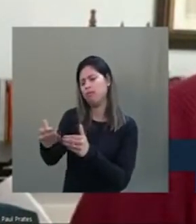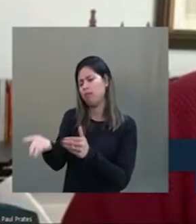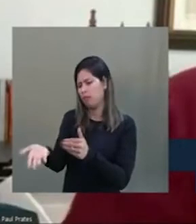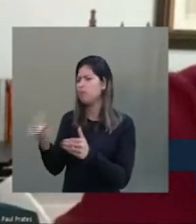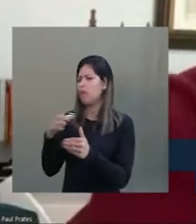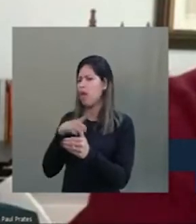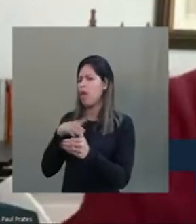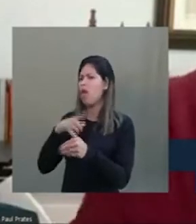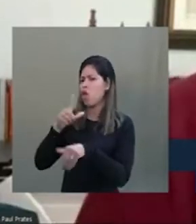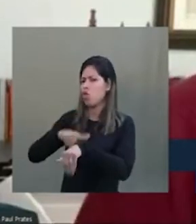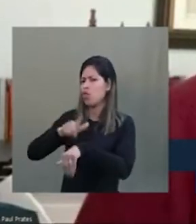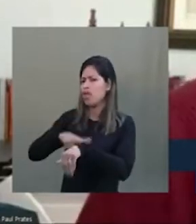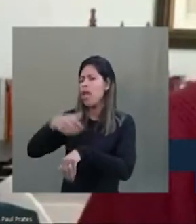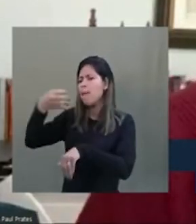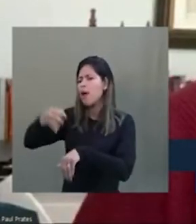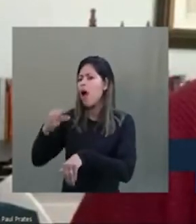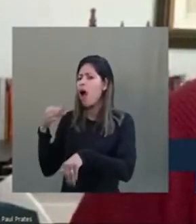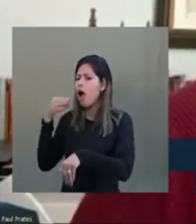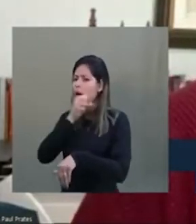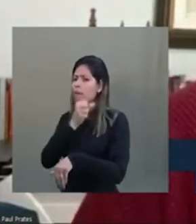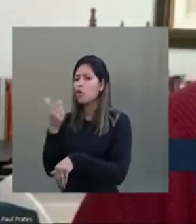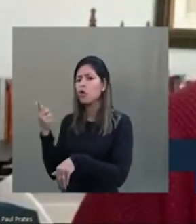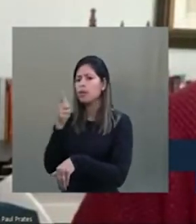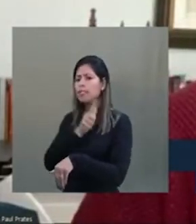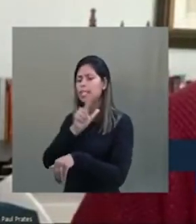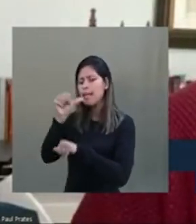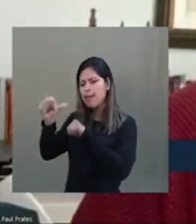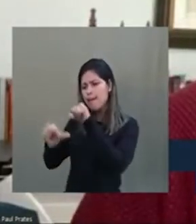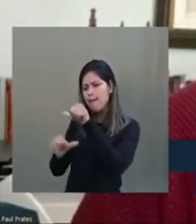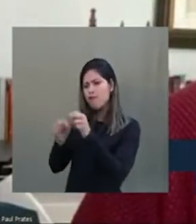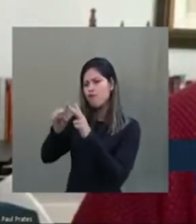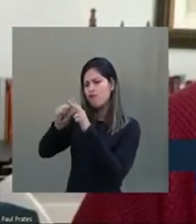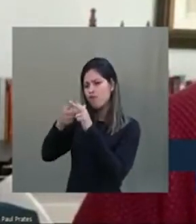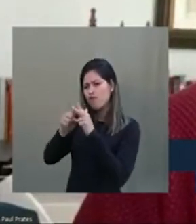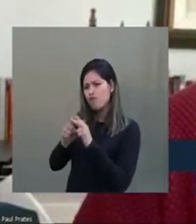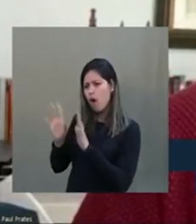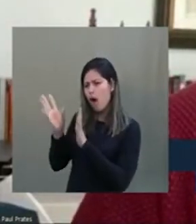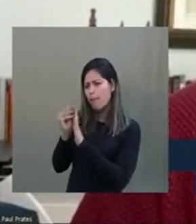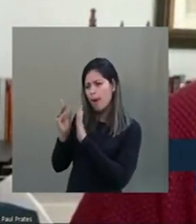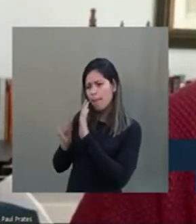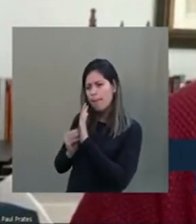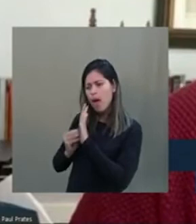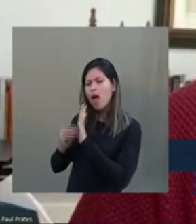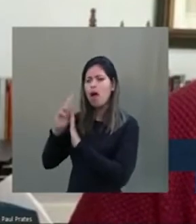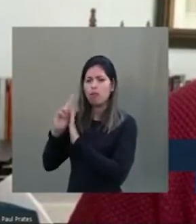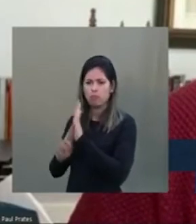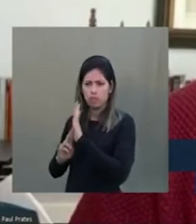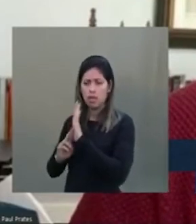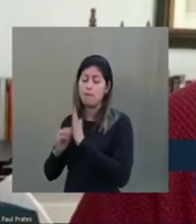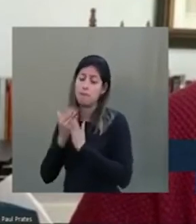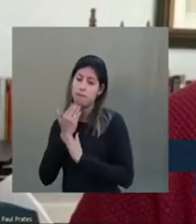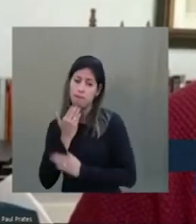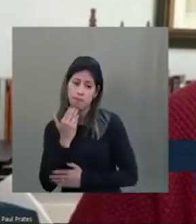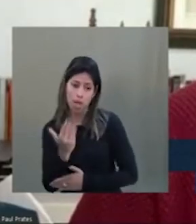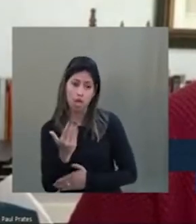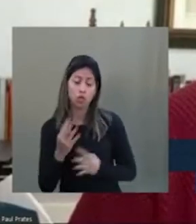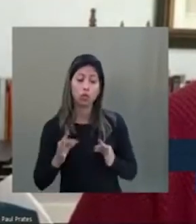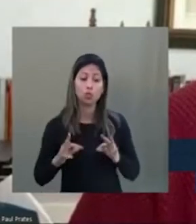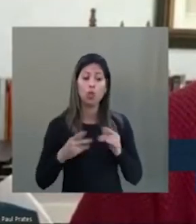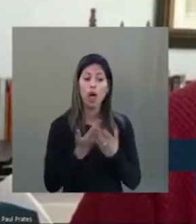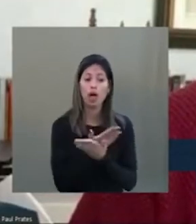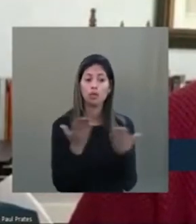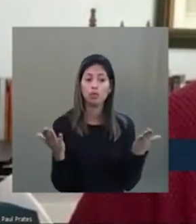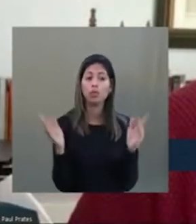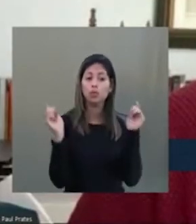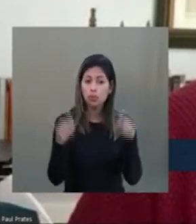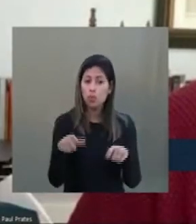votação rápida, colocar como item lá e fazer a confirmação dessa modificação. Rogo a todos que considerem isso, porque